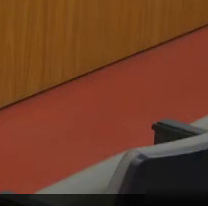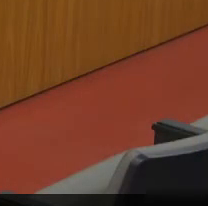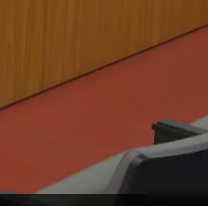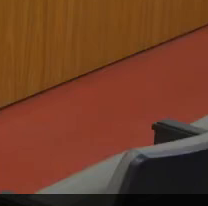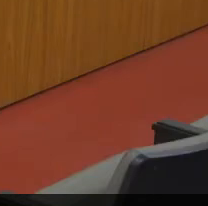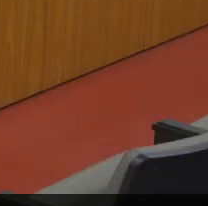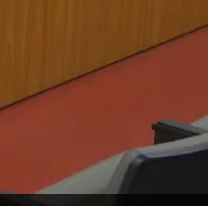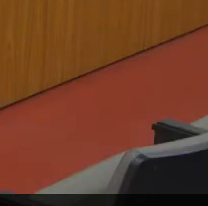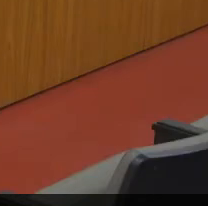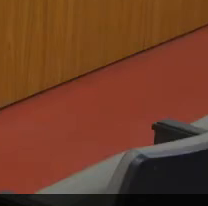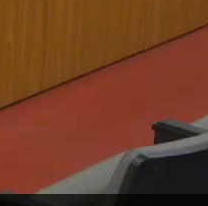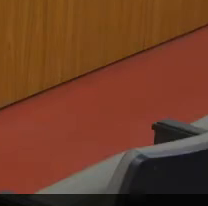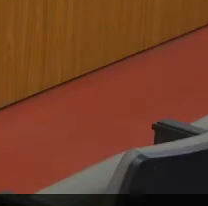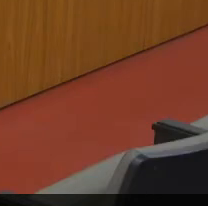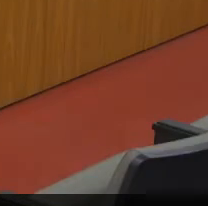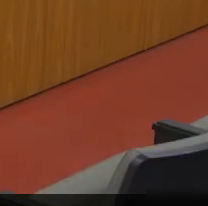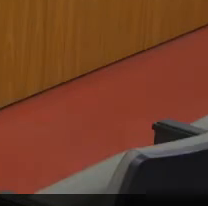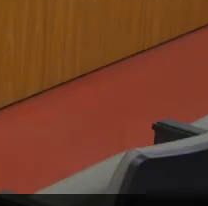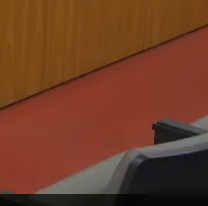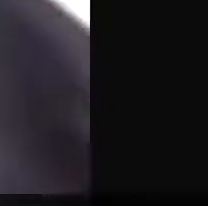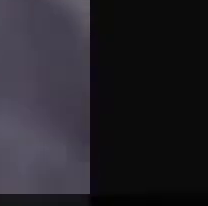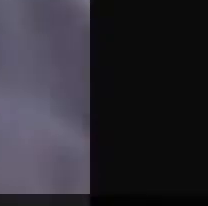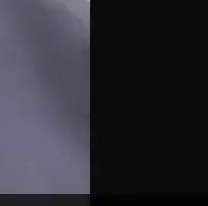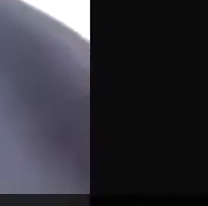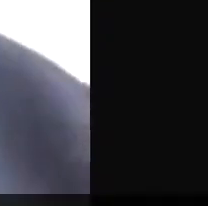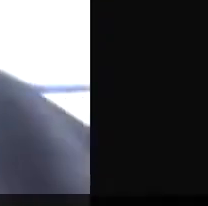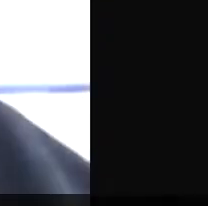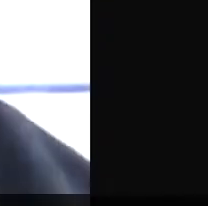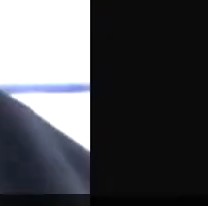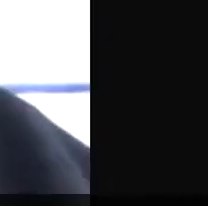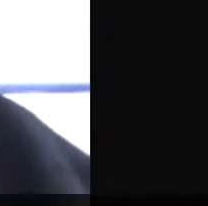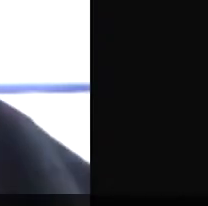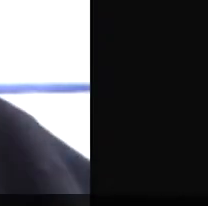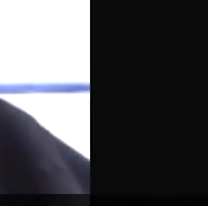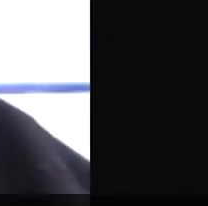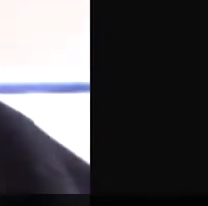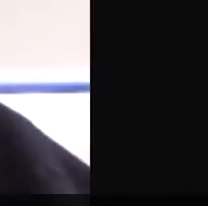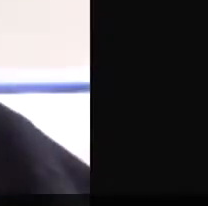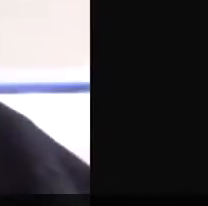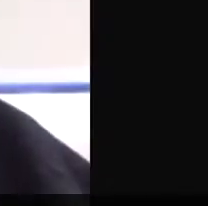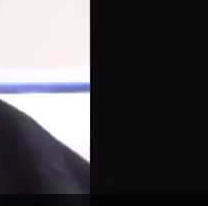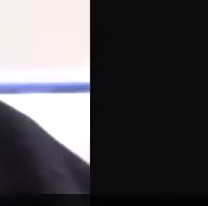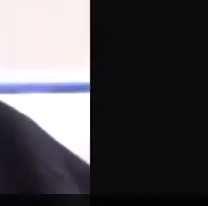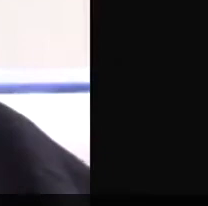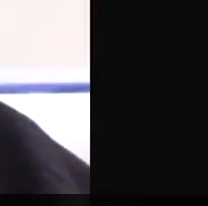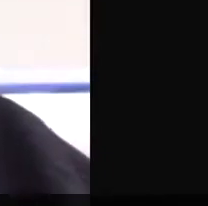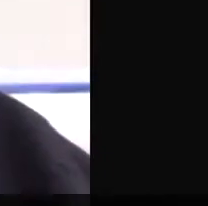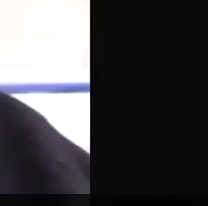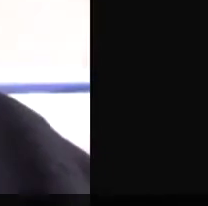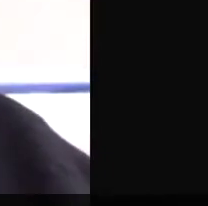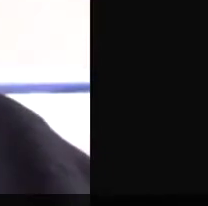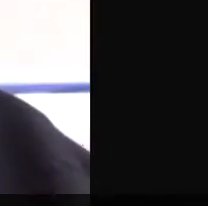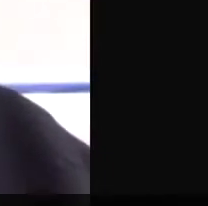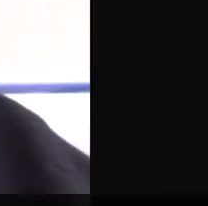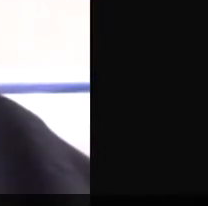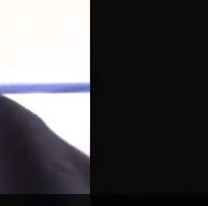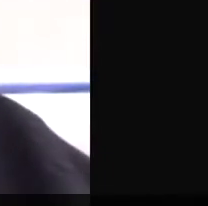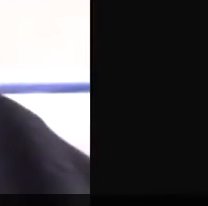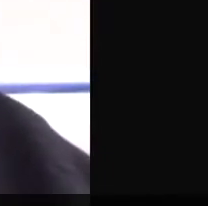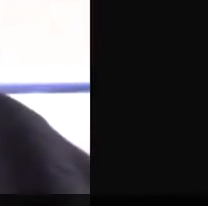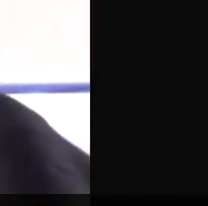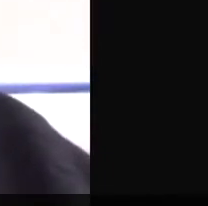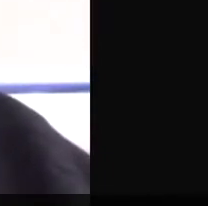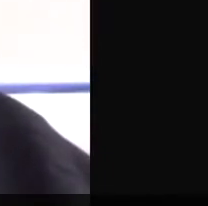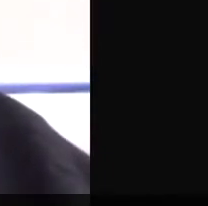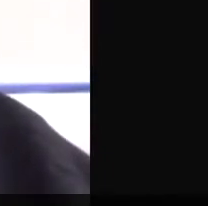depois vezes eu fico muito satisfeita com as palavras do secretário Thalles Eu